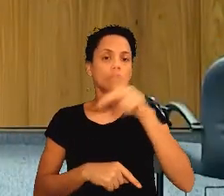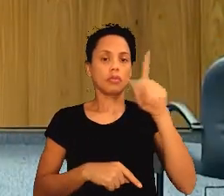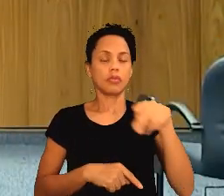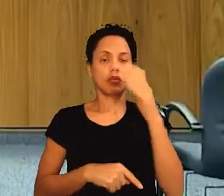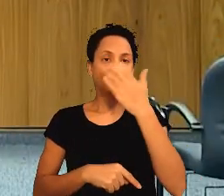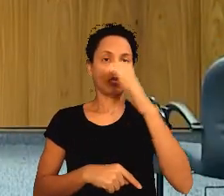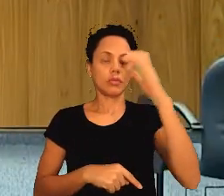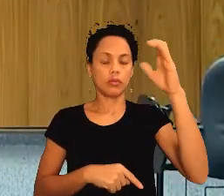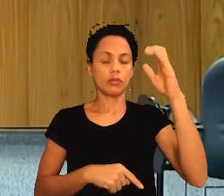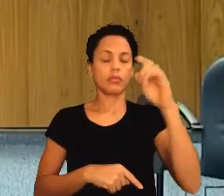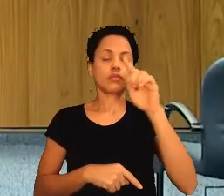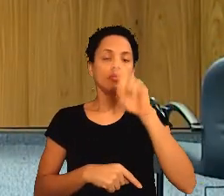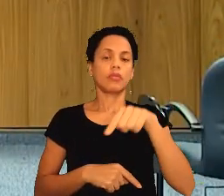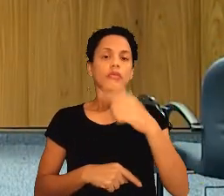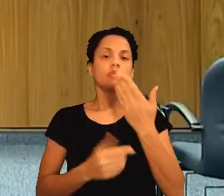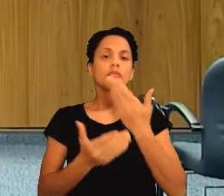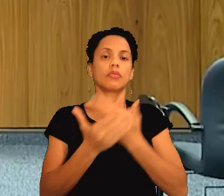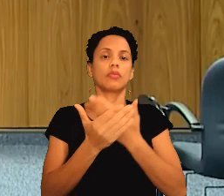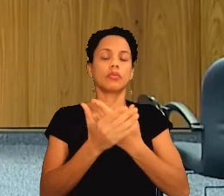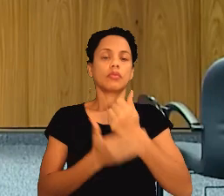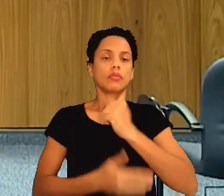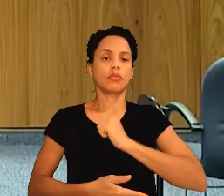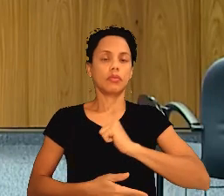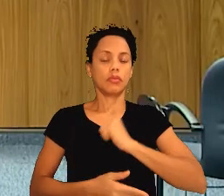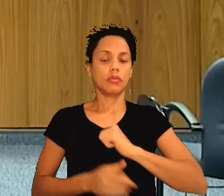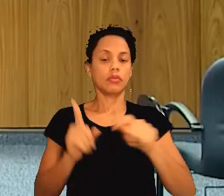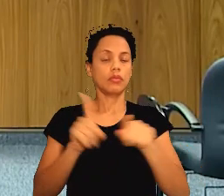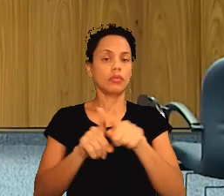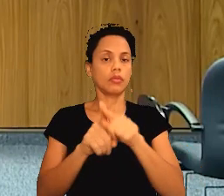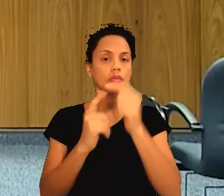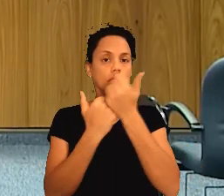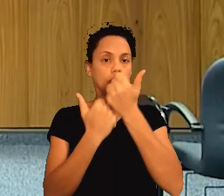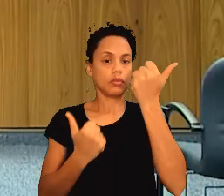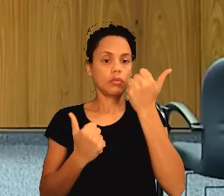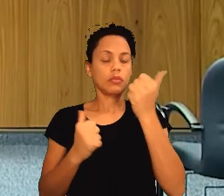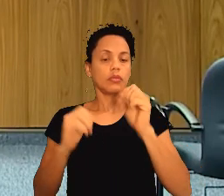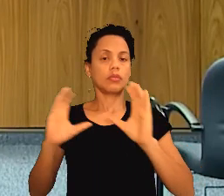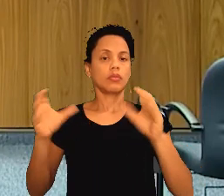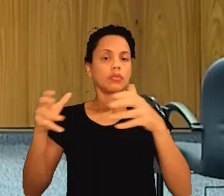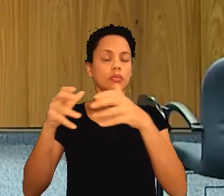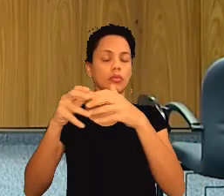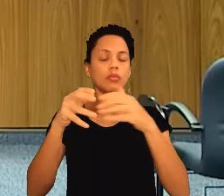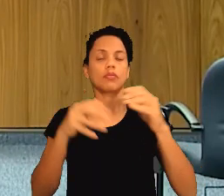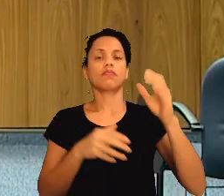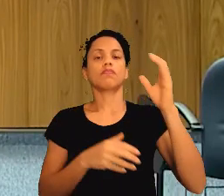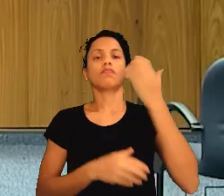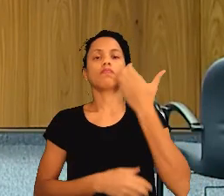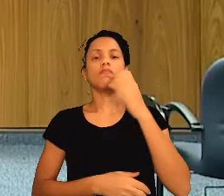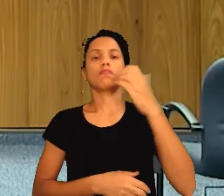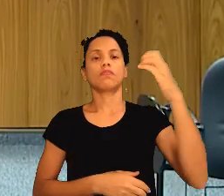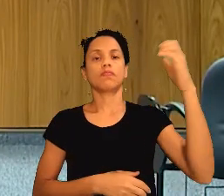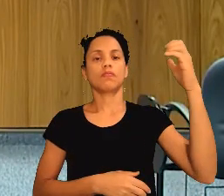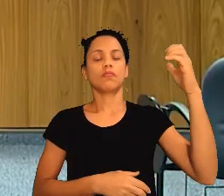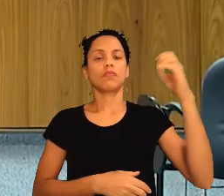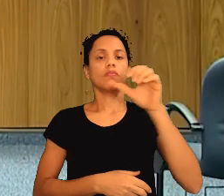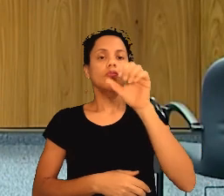Antropologia de 1986 a 88 e representante da comunidade científica no Conselho Deliberativo do